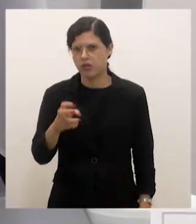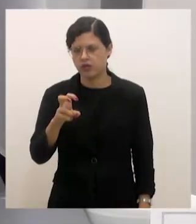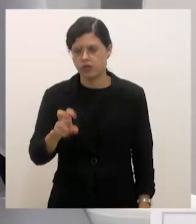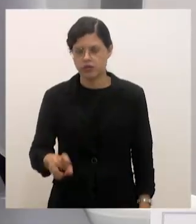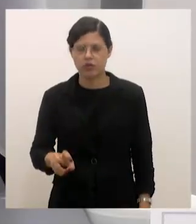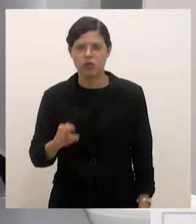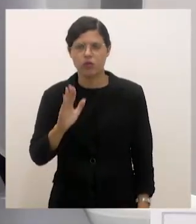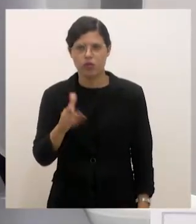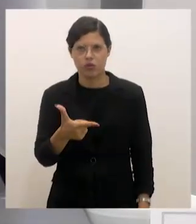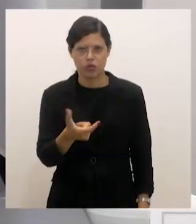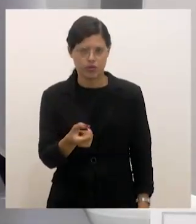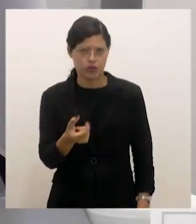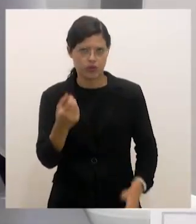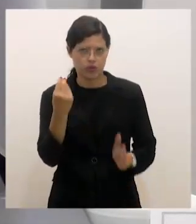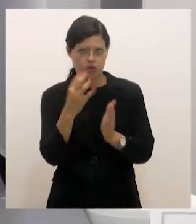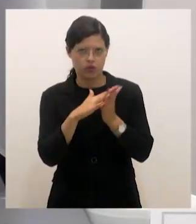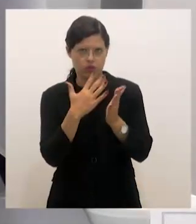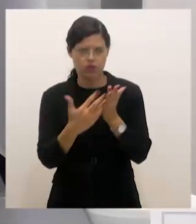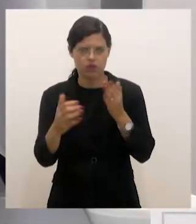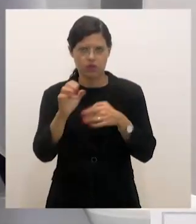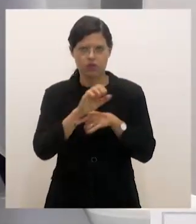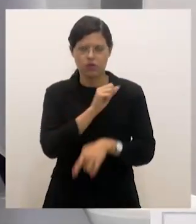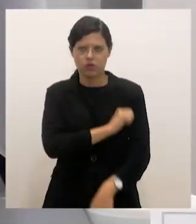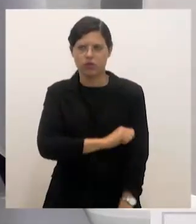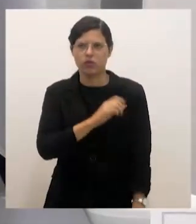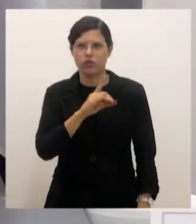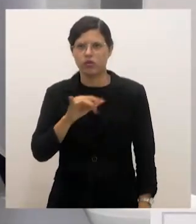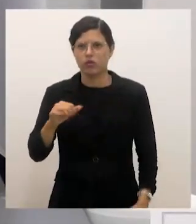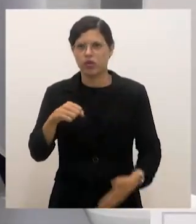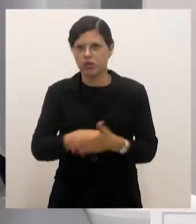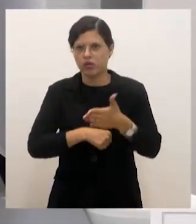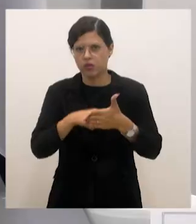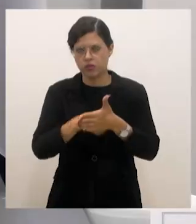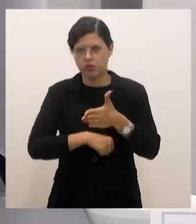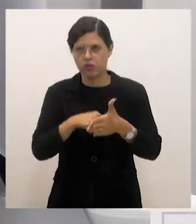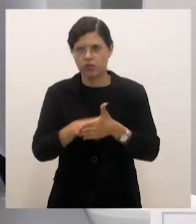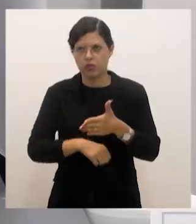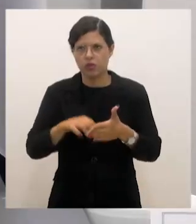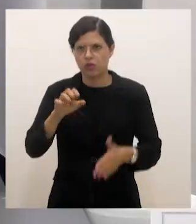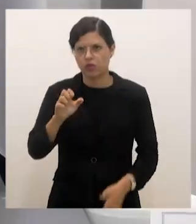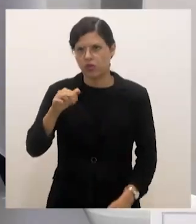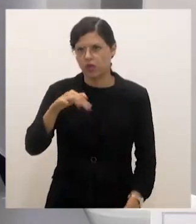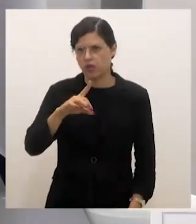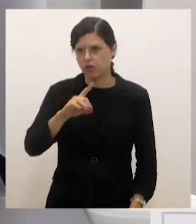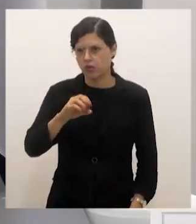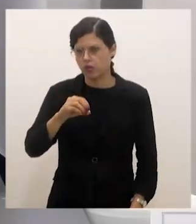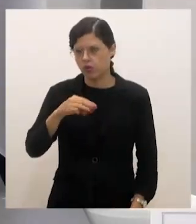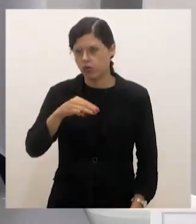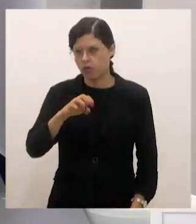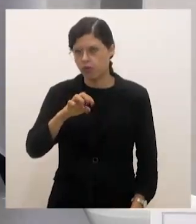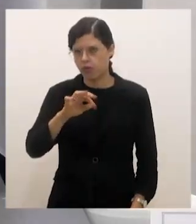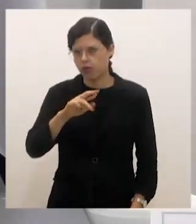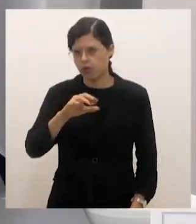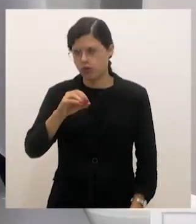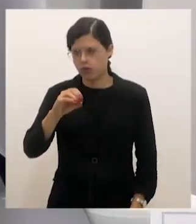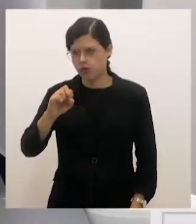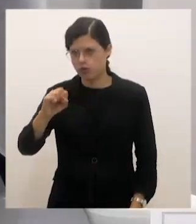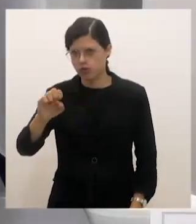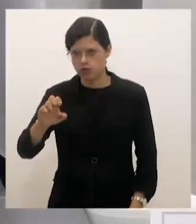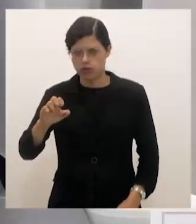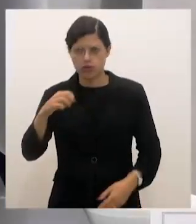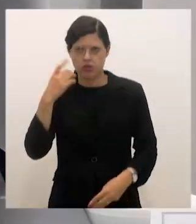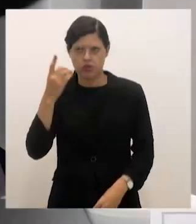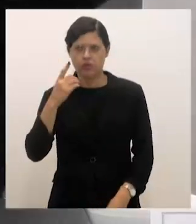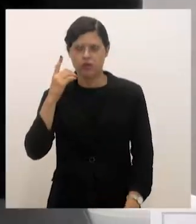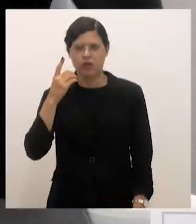janeiro de 2010, para incluir no calendário do Estado do Rio de Janeiro, Dia Estadual da Luta contra a Endometriose. Deputado